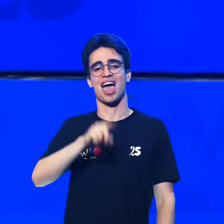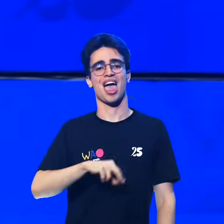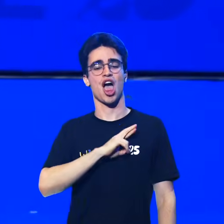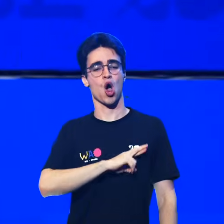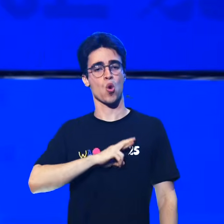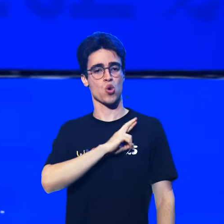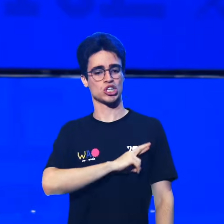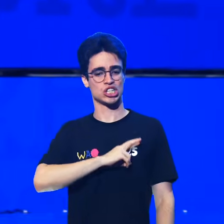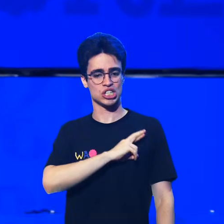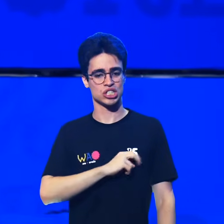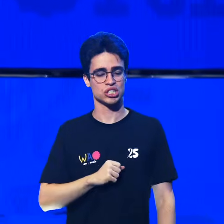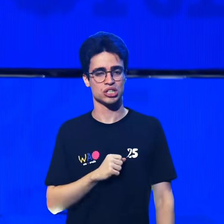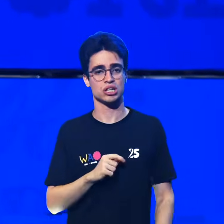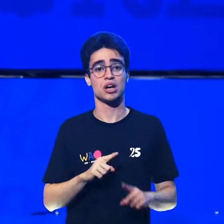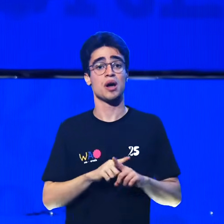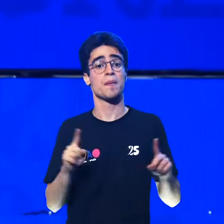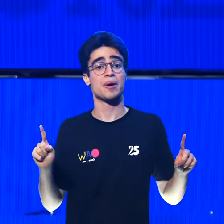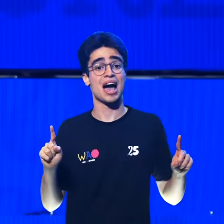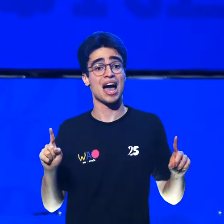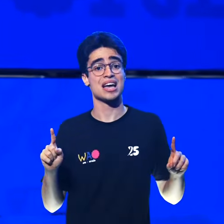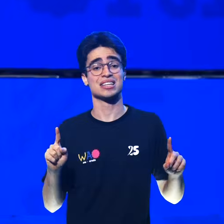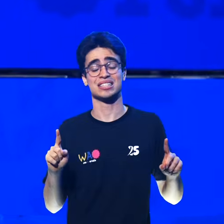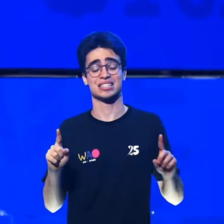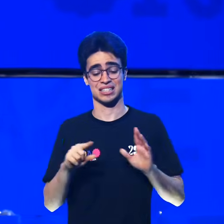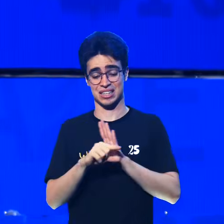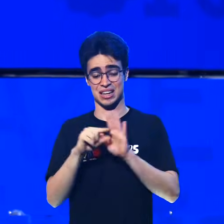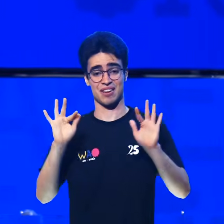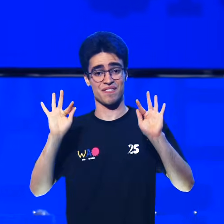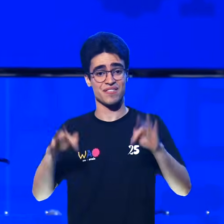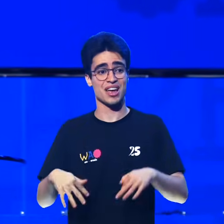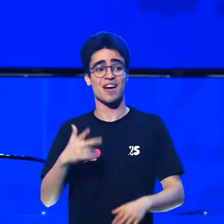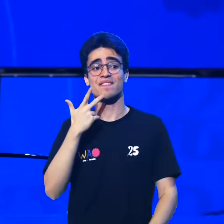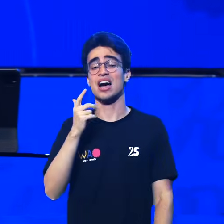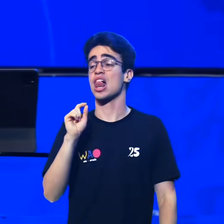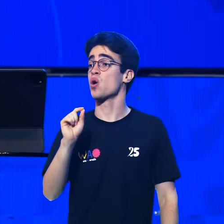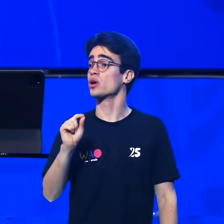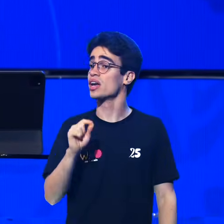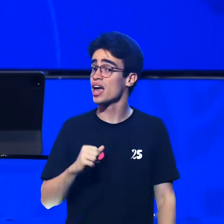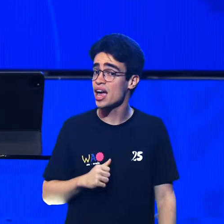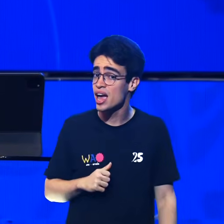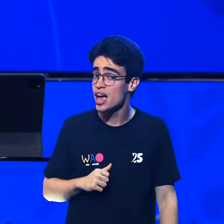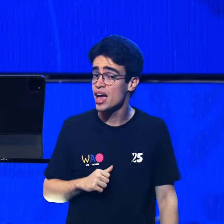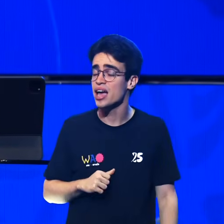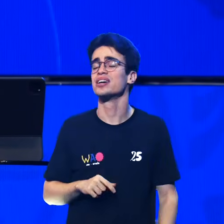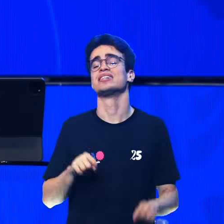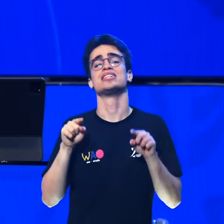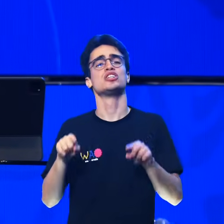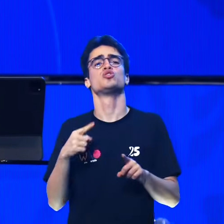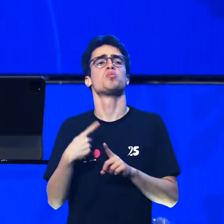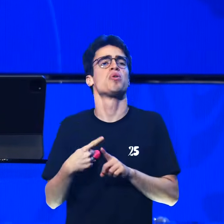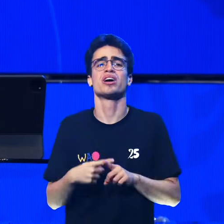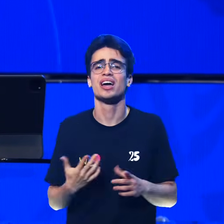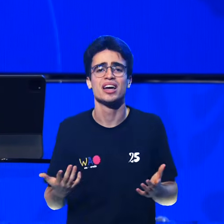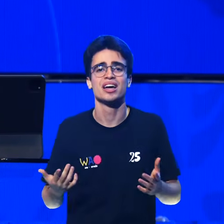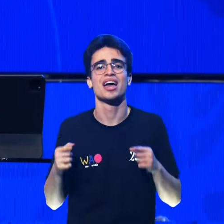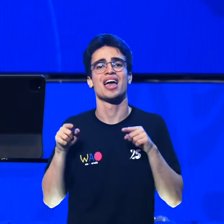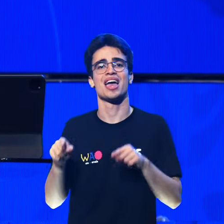Mas tudo isso, ele termina o texto dizendo: tudo isso porque apontava para